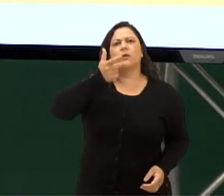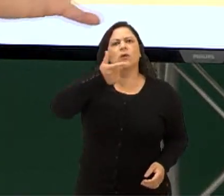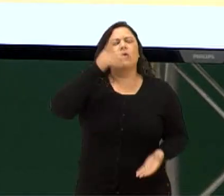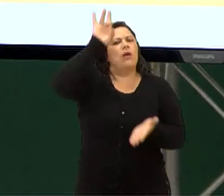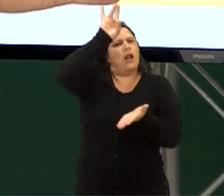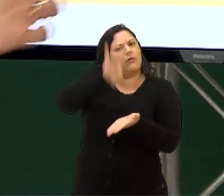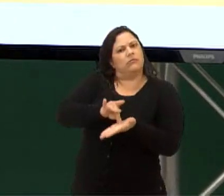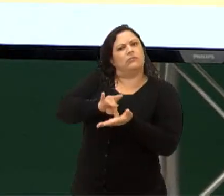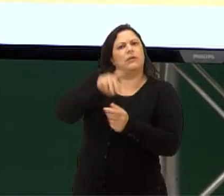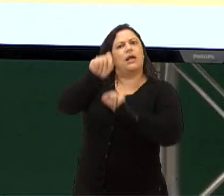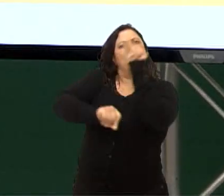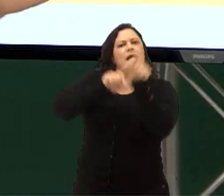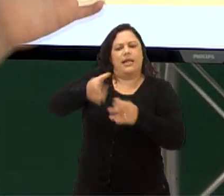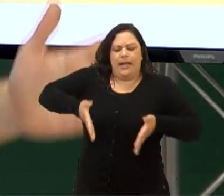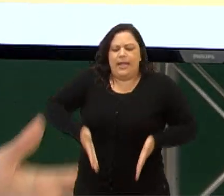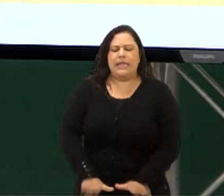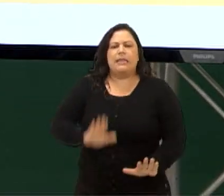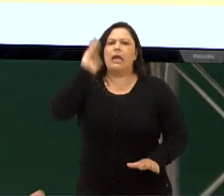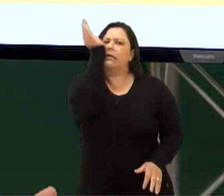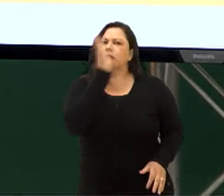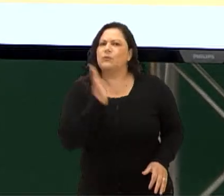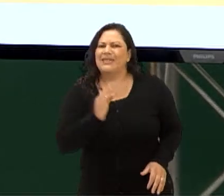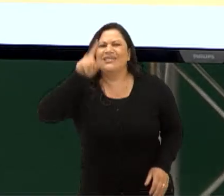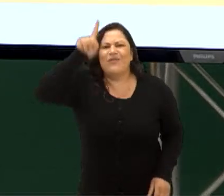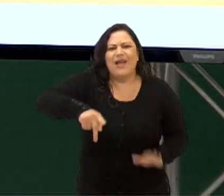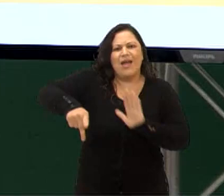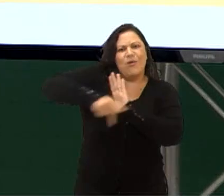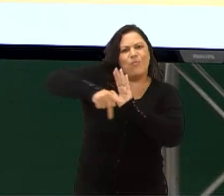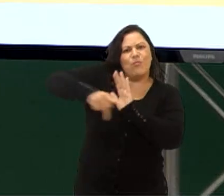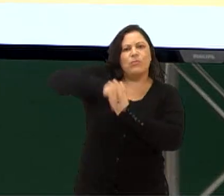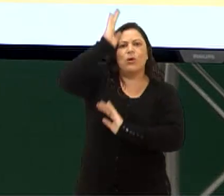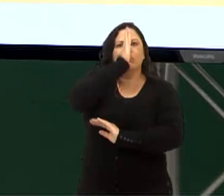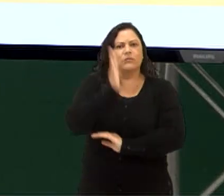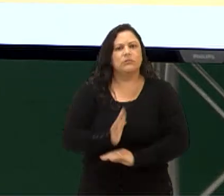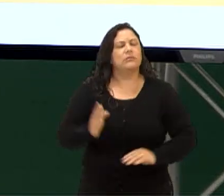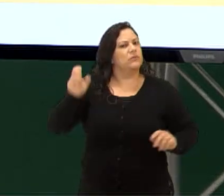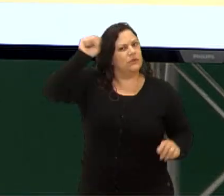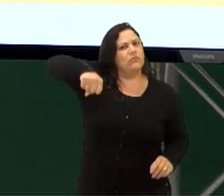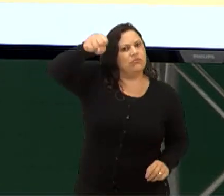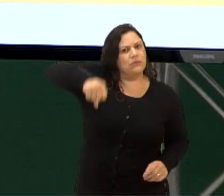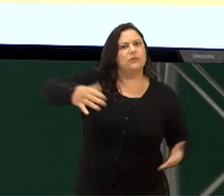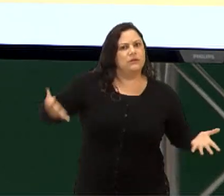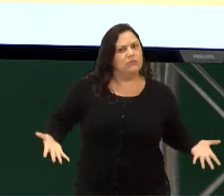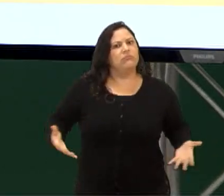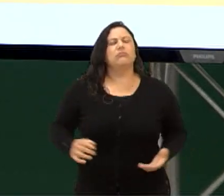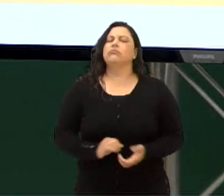no Brasil, professor Alexandre, quem nasce no Brasil é brasileiro? Sim, quem nasce no Brasil é